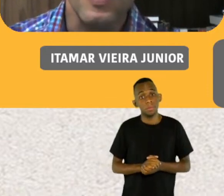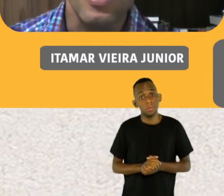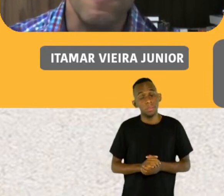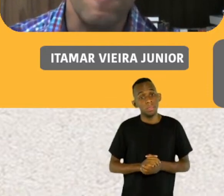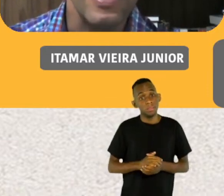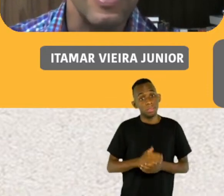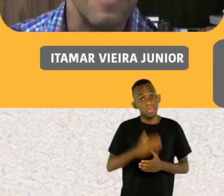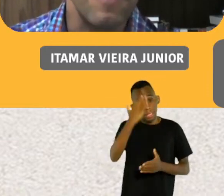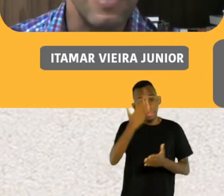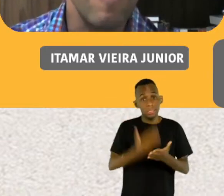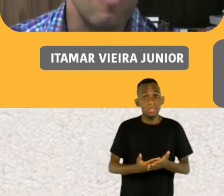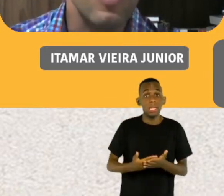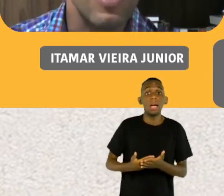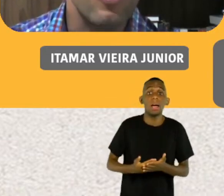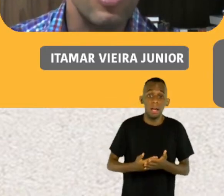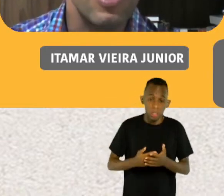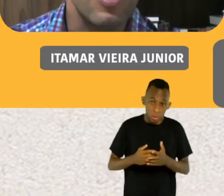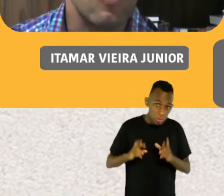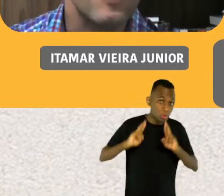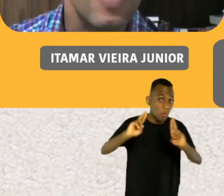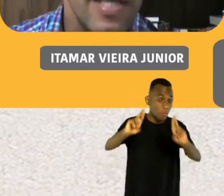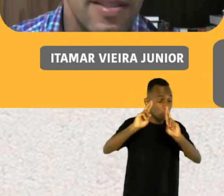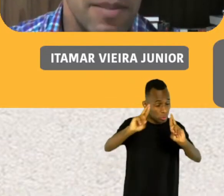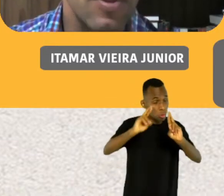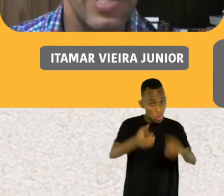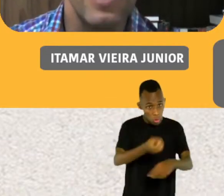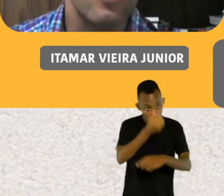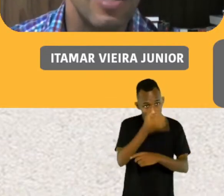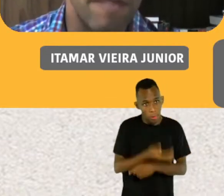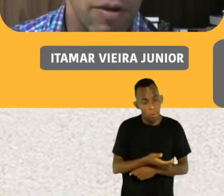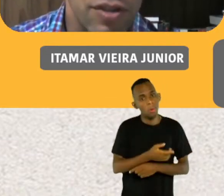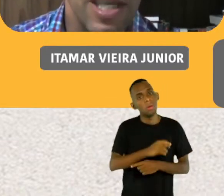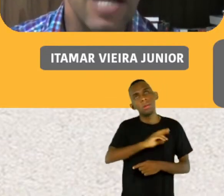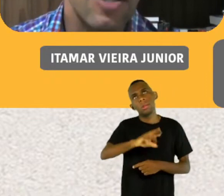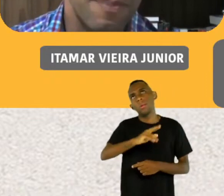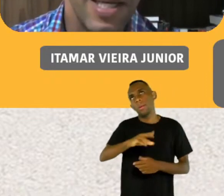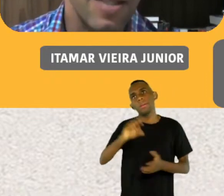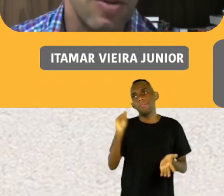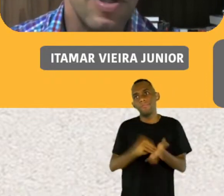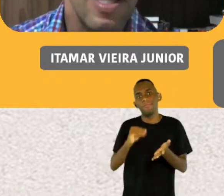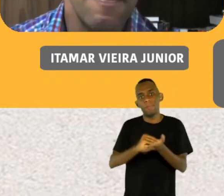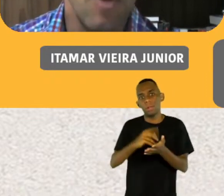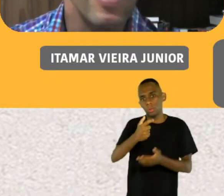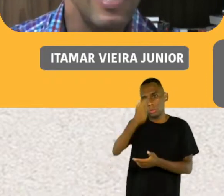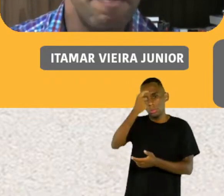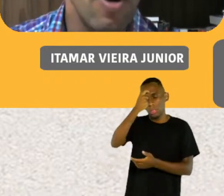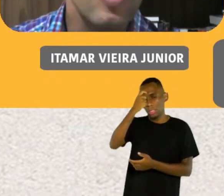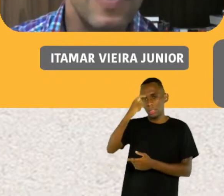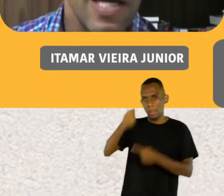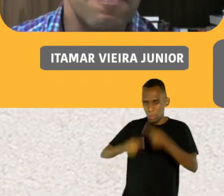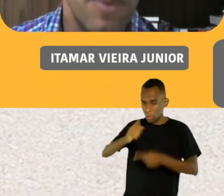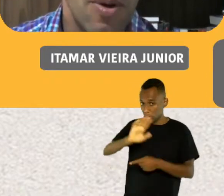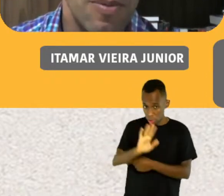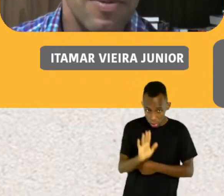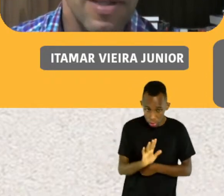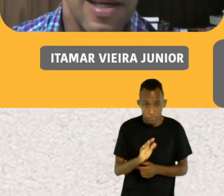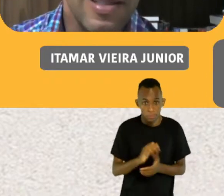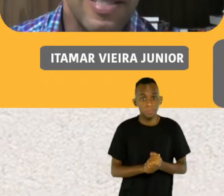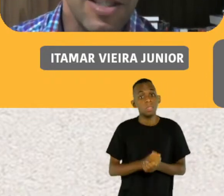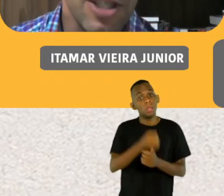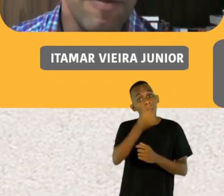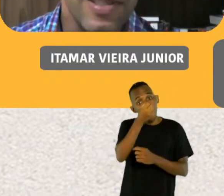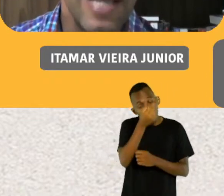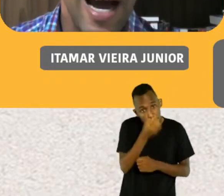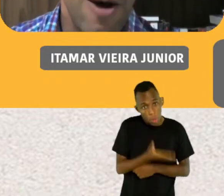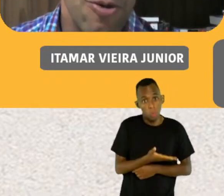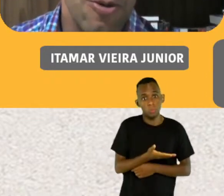não signifique também falta de consciência política, falta de engajamento. Bom, ele pode ser bom se